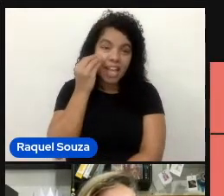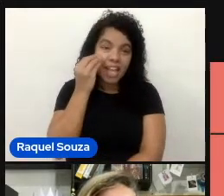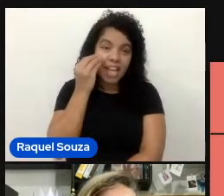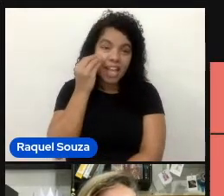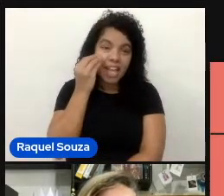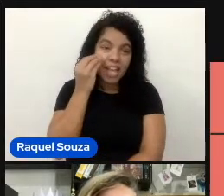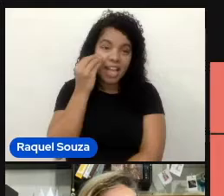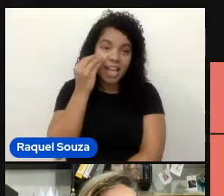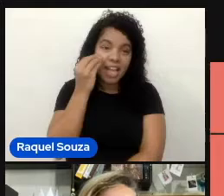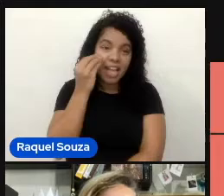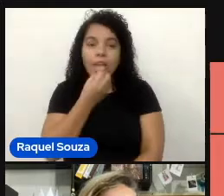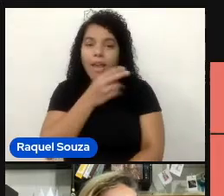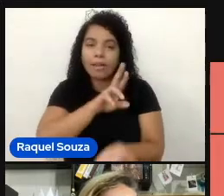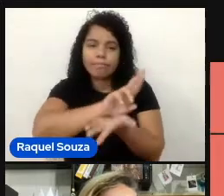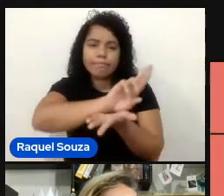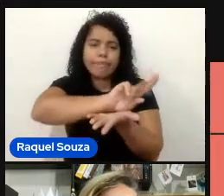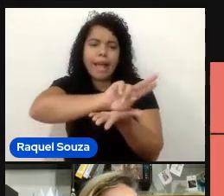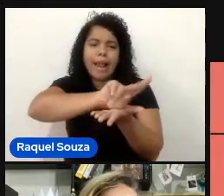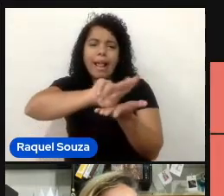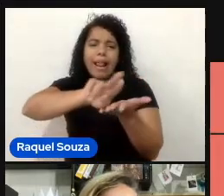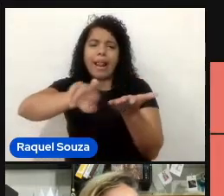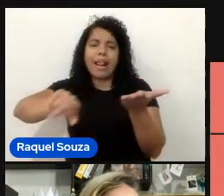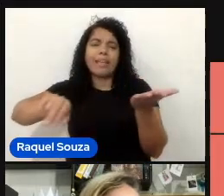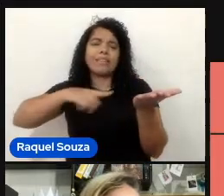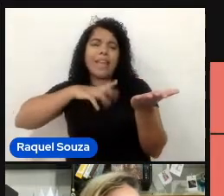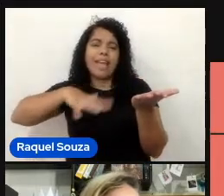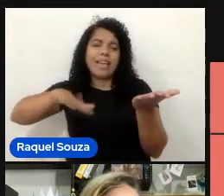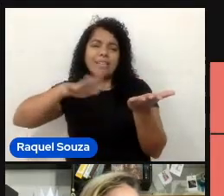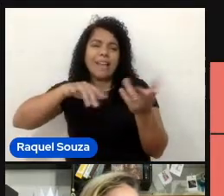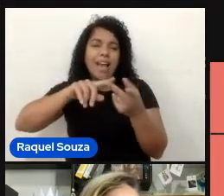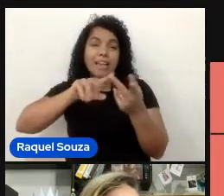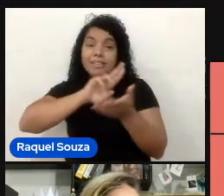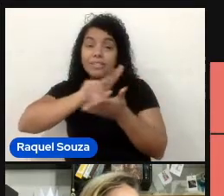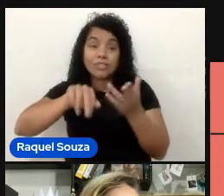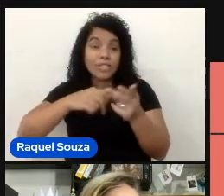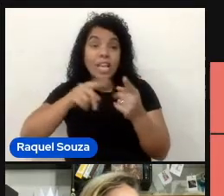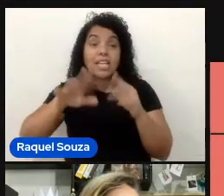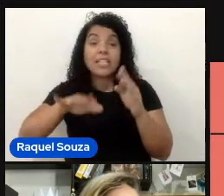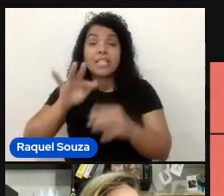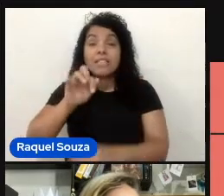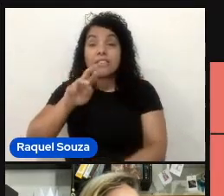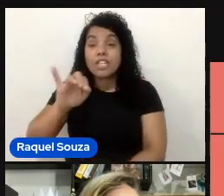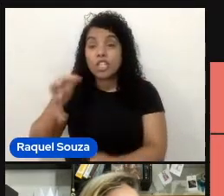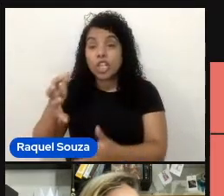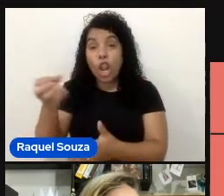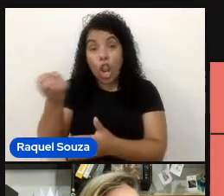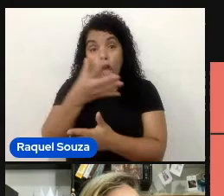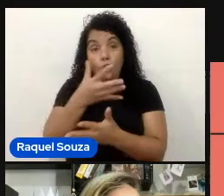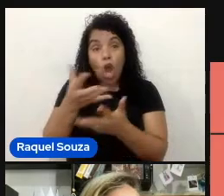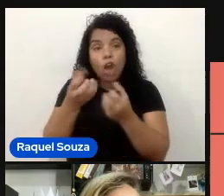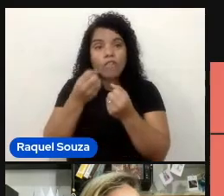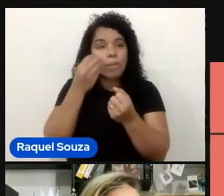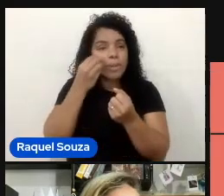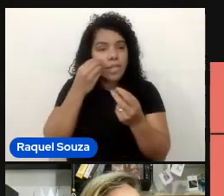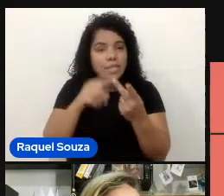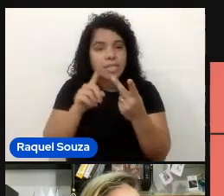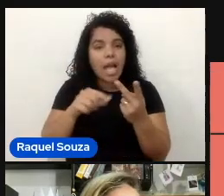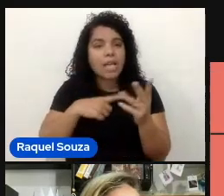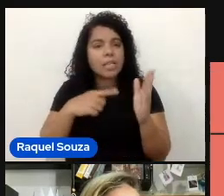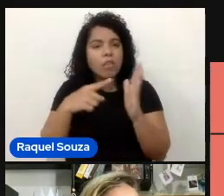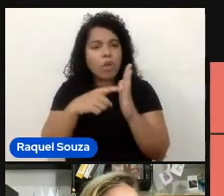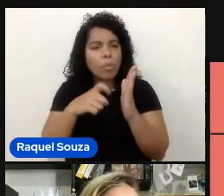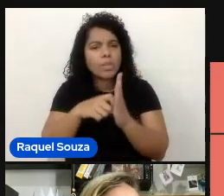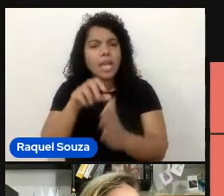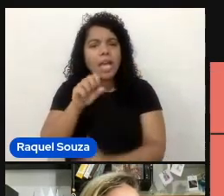muito vasta. De repente a gente recebe uma feature nova para testar, uma task nova, vamos rodar um smoke test